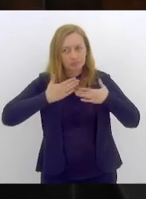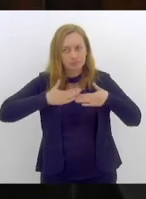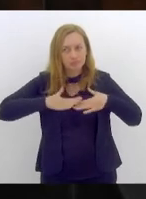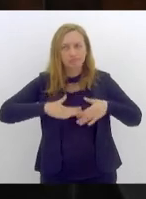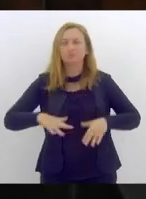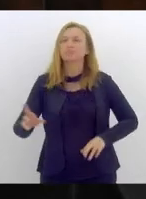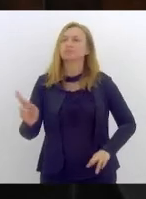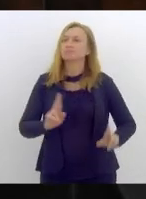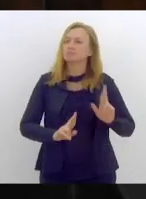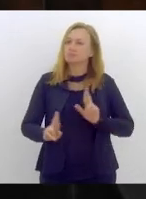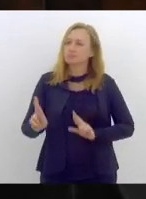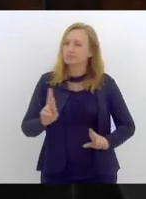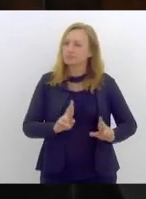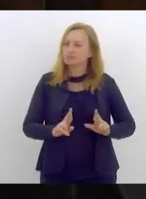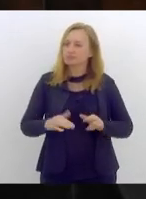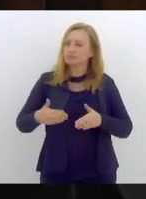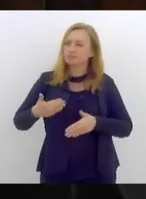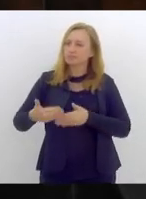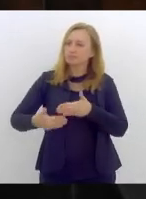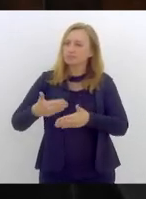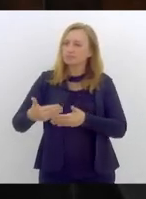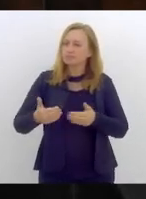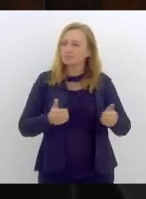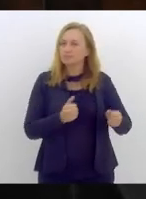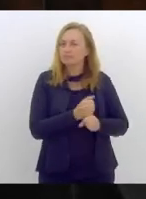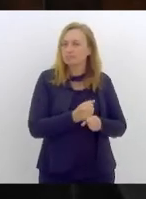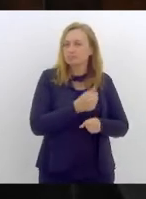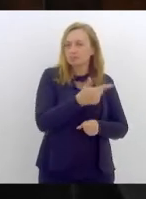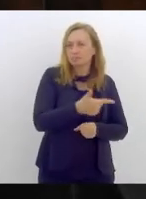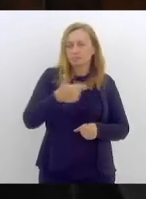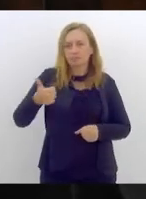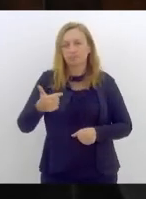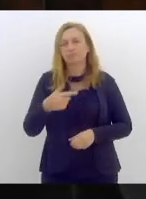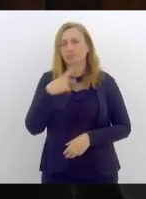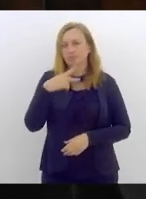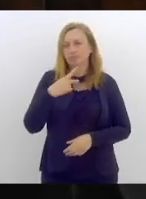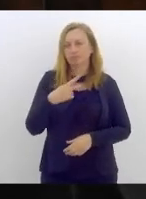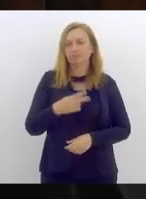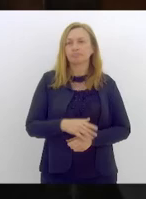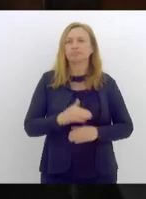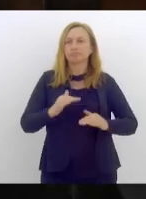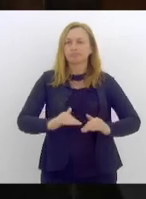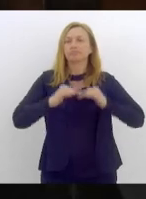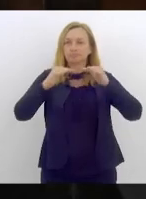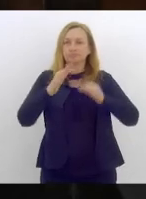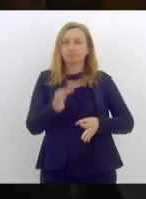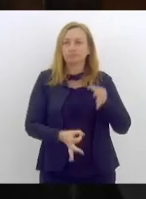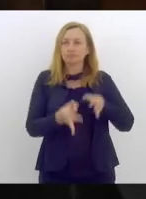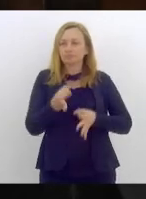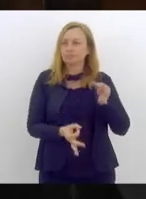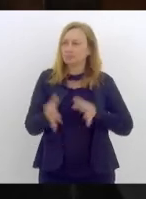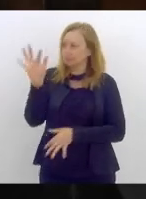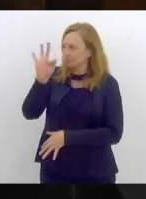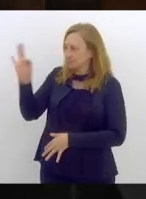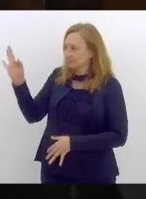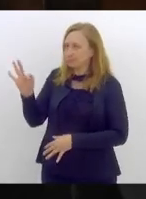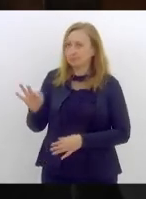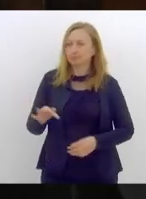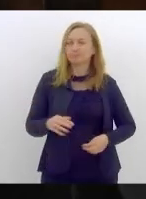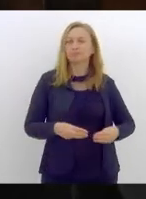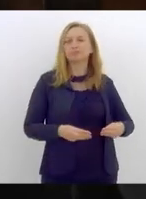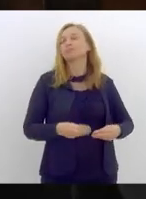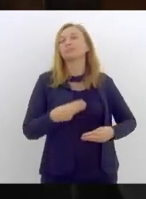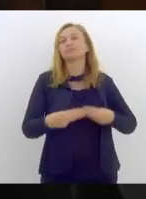em relação ao processo eleitoral de 2022 em me refiro especialmente ao Supremo Tribunal Federal e ao Tribunal